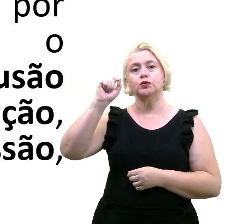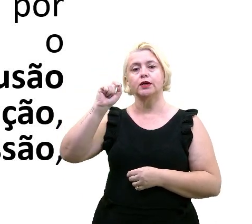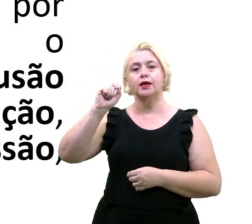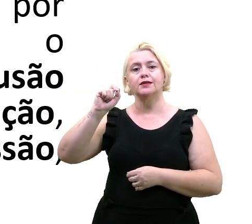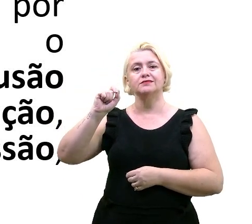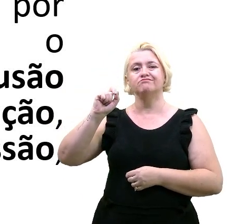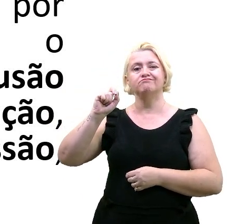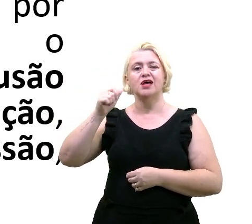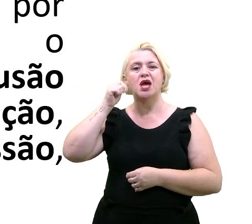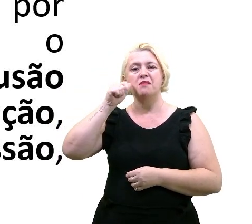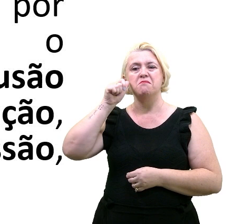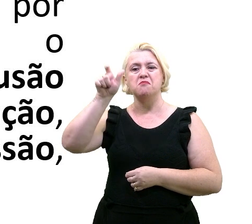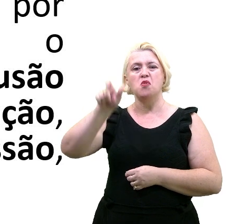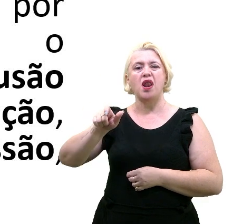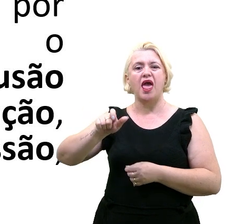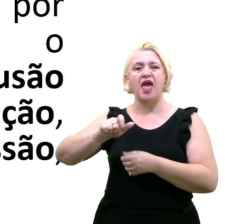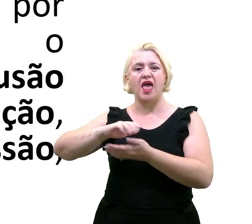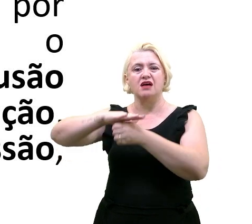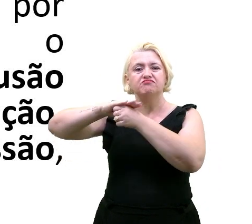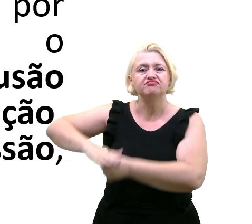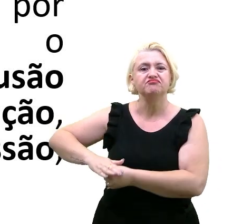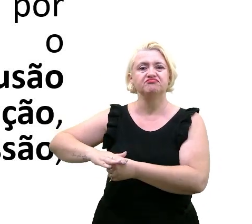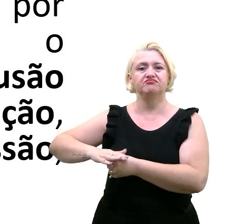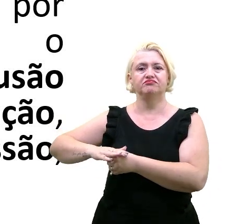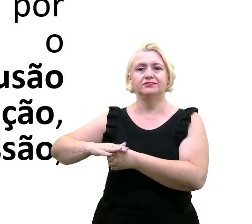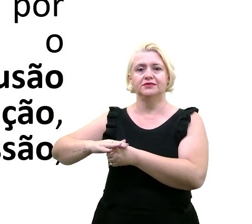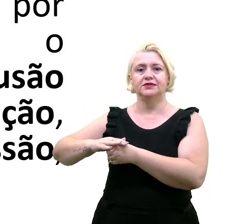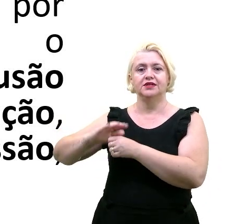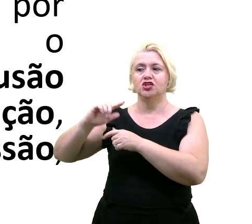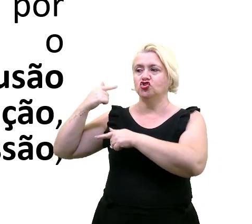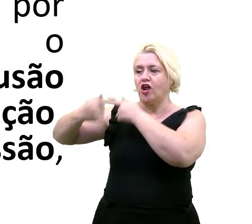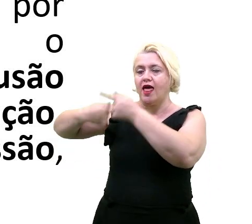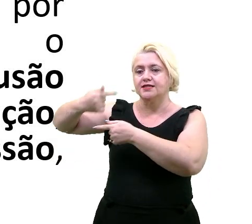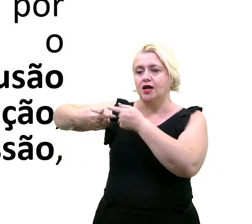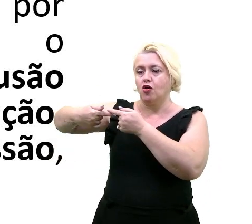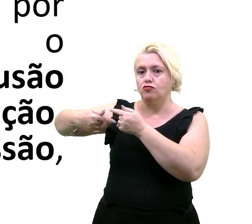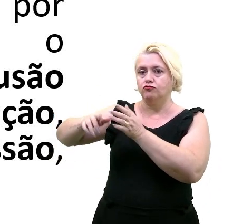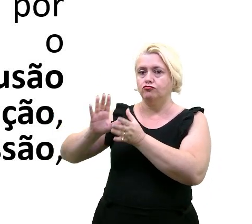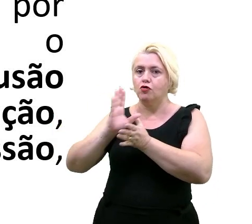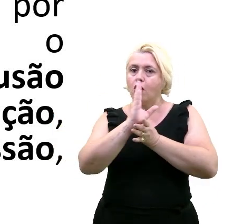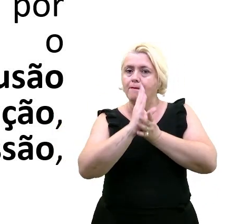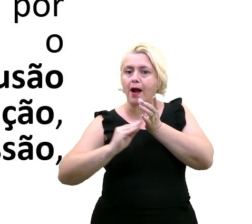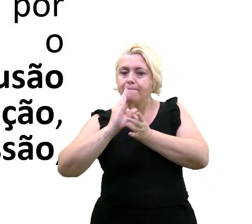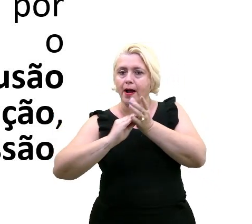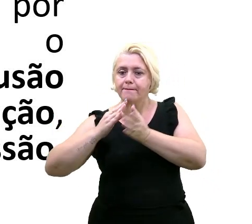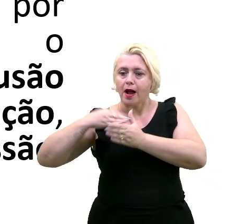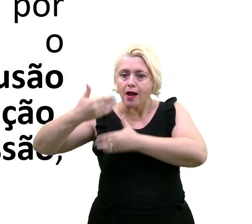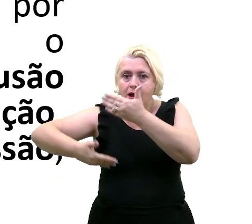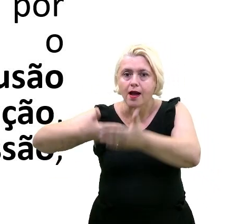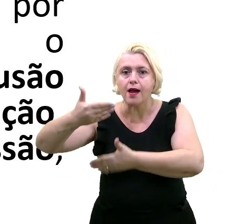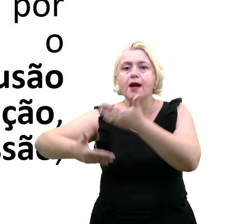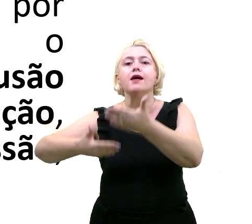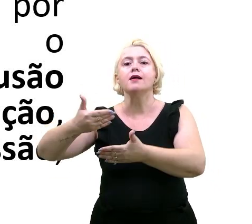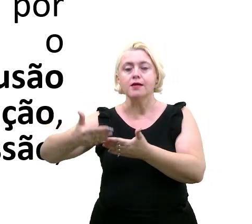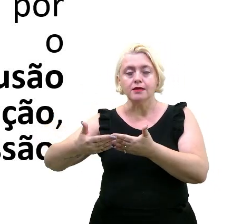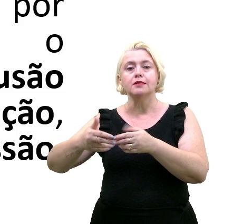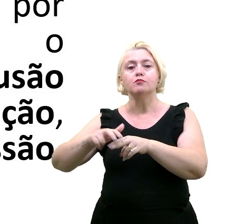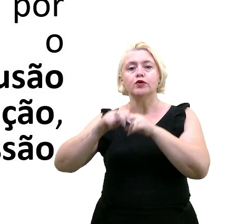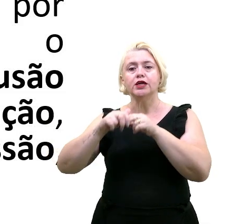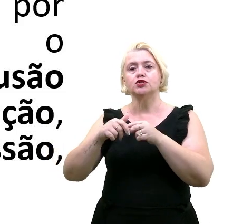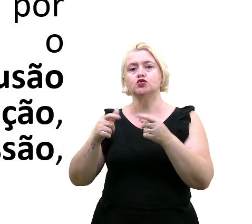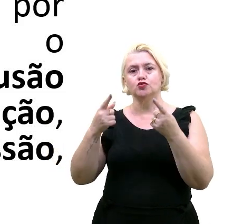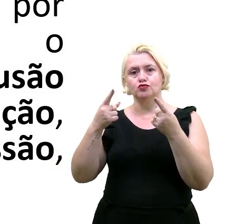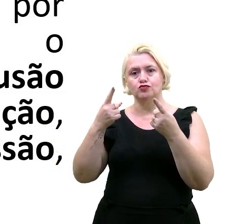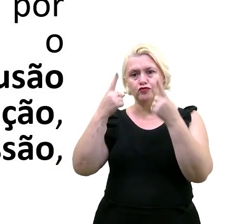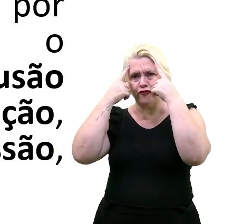transmitido de geração a geração funciona como forte base dessa forma de agressão agravando o